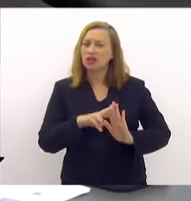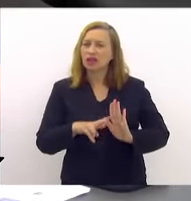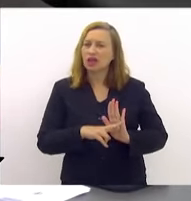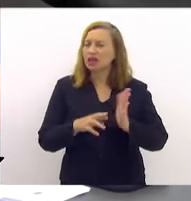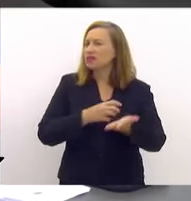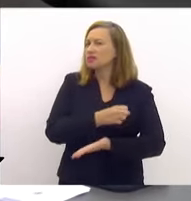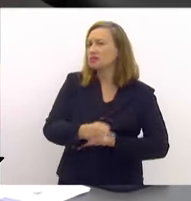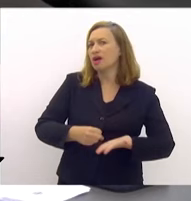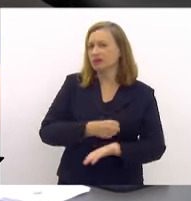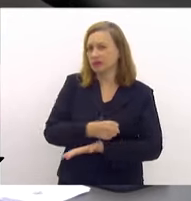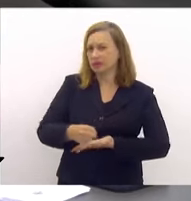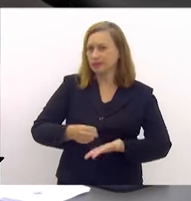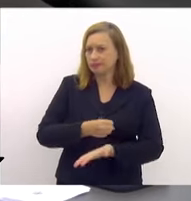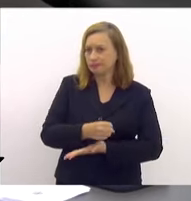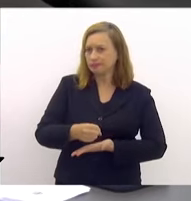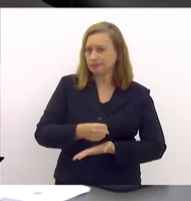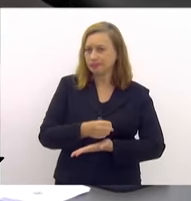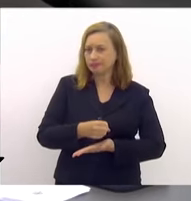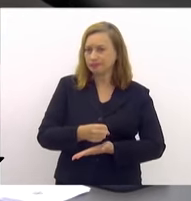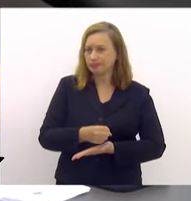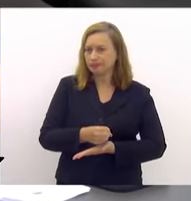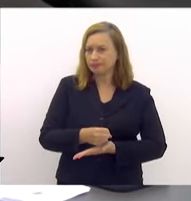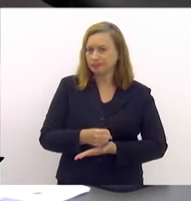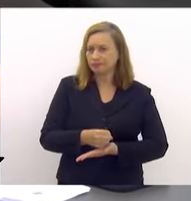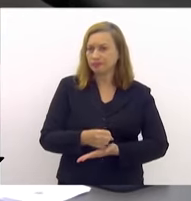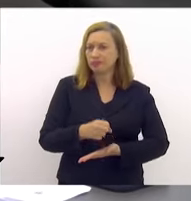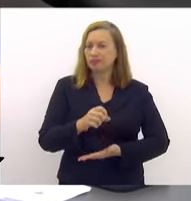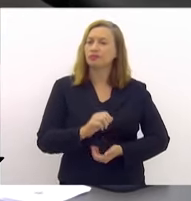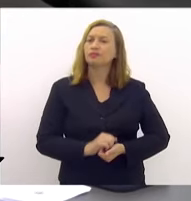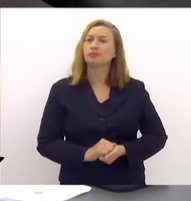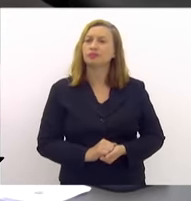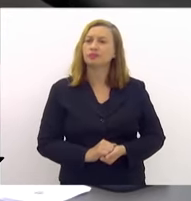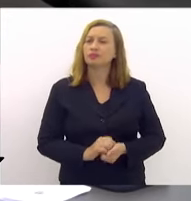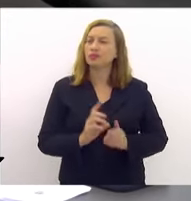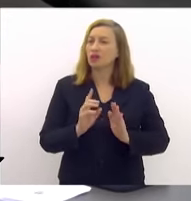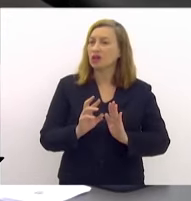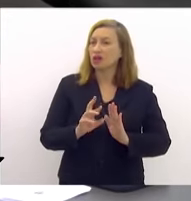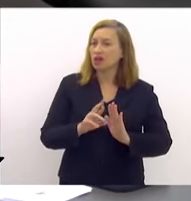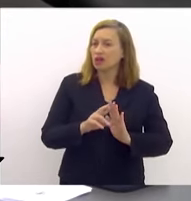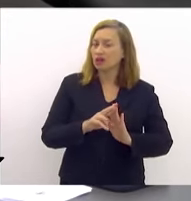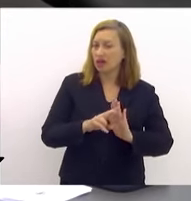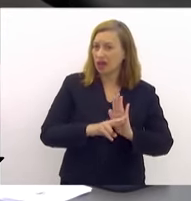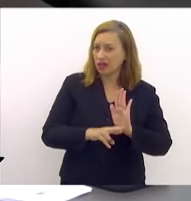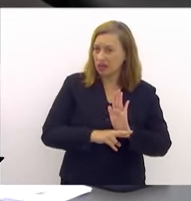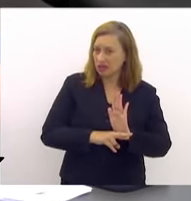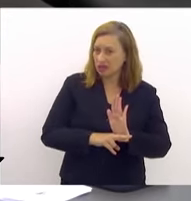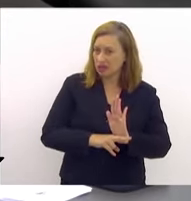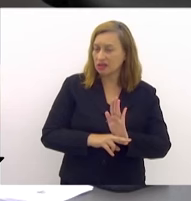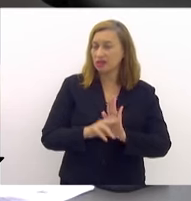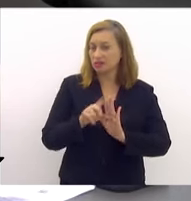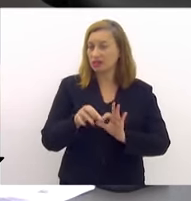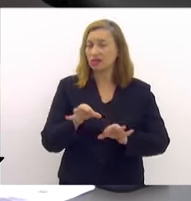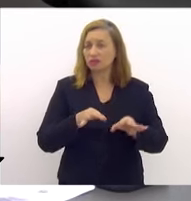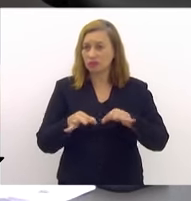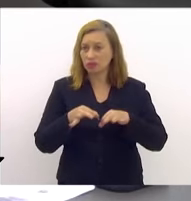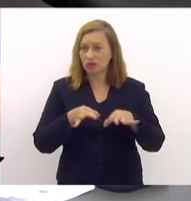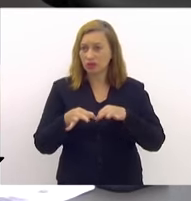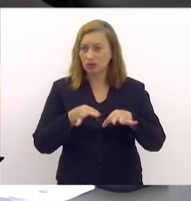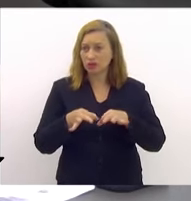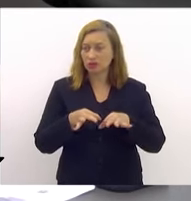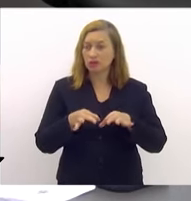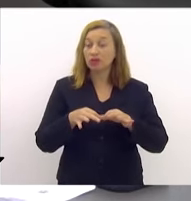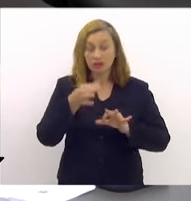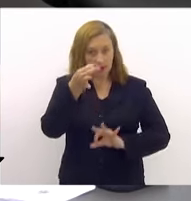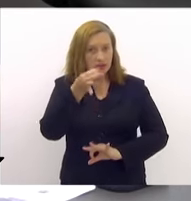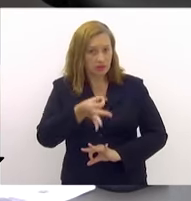princípios. Diretrizes e princípios, né, se estabelecem um programa. Perfeito. E está correto,